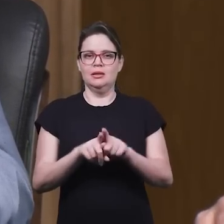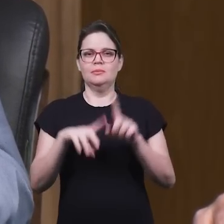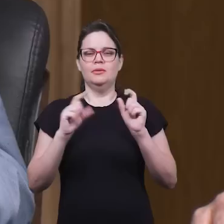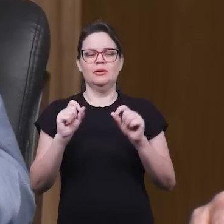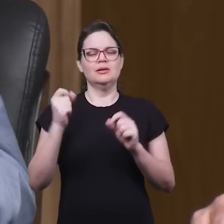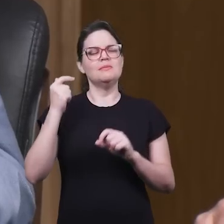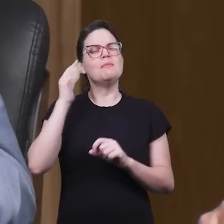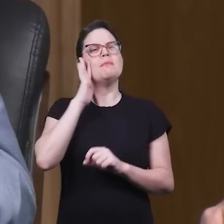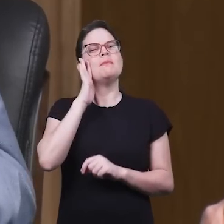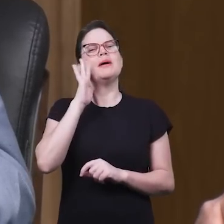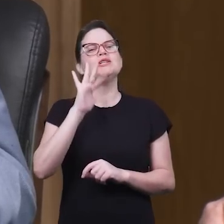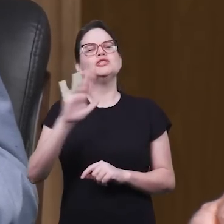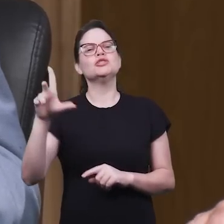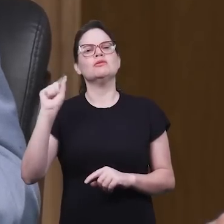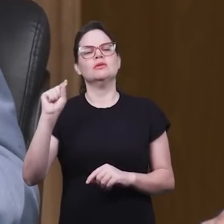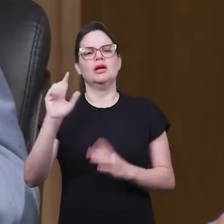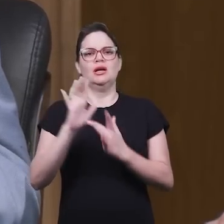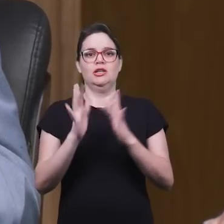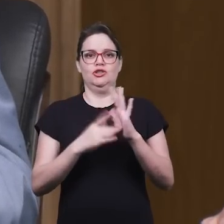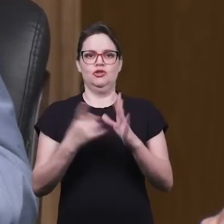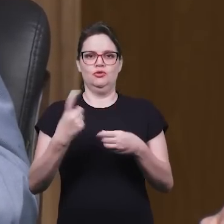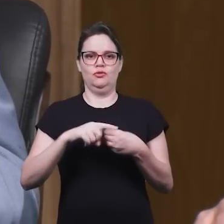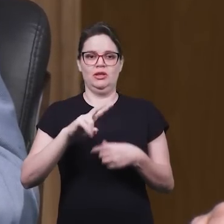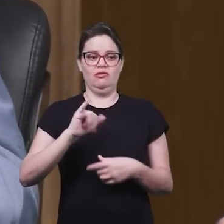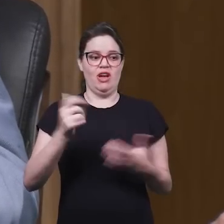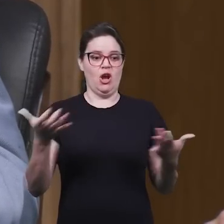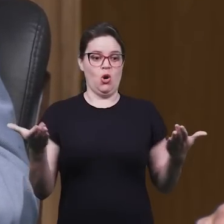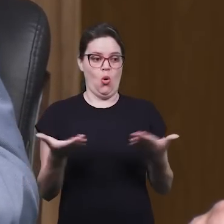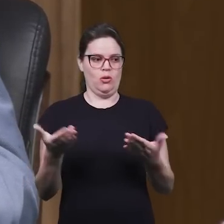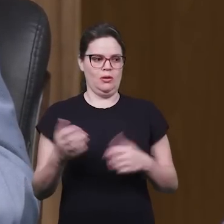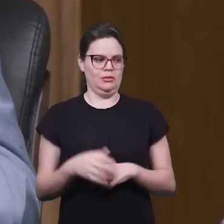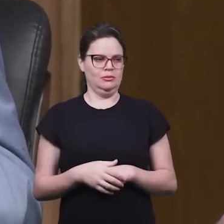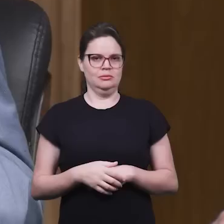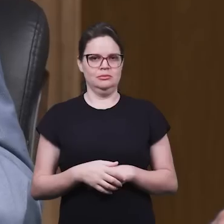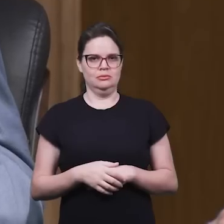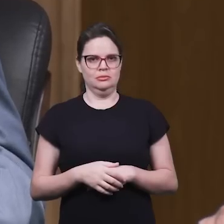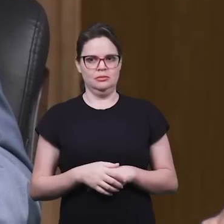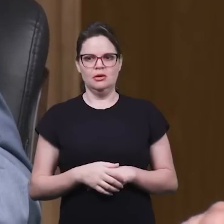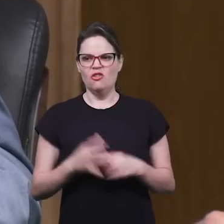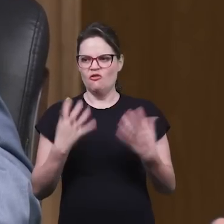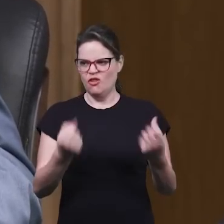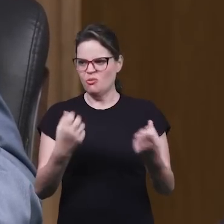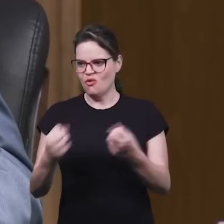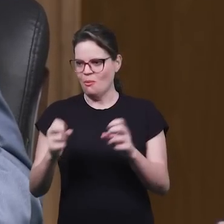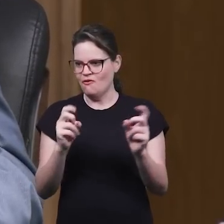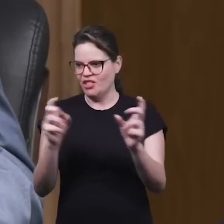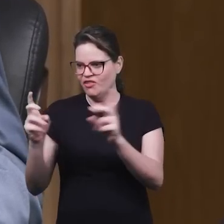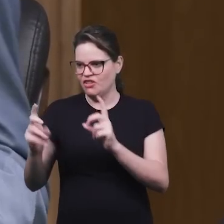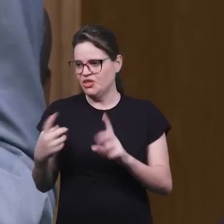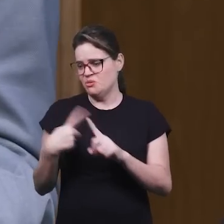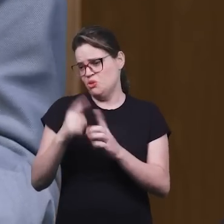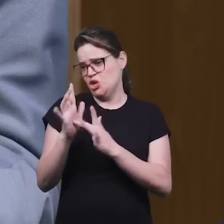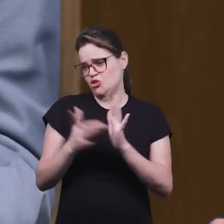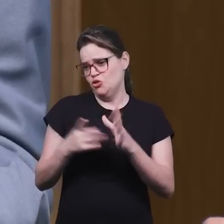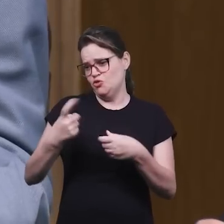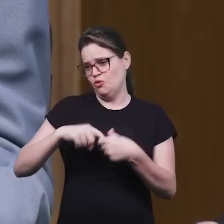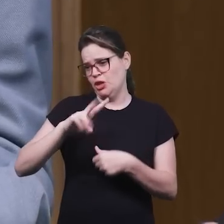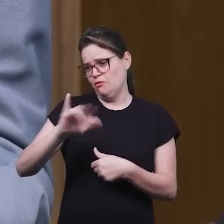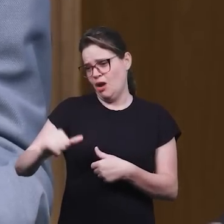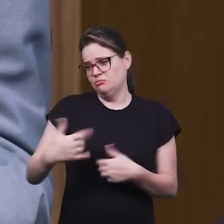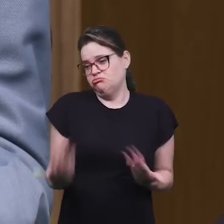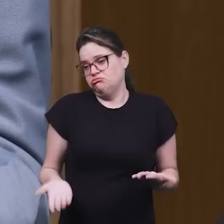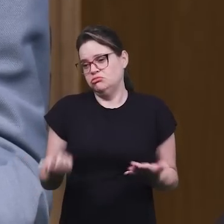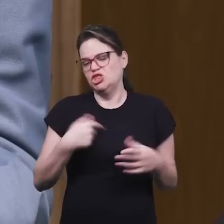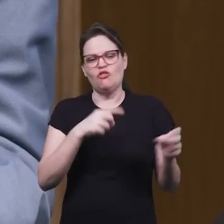pensavam, eles imaginavam que Jesus viria logo. Entendeu? Vamos distribuir tudo, porque Jesus vem